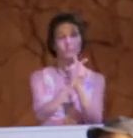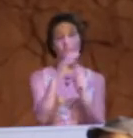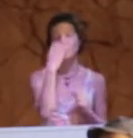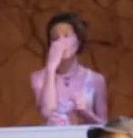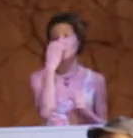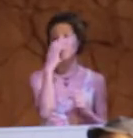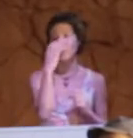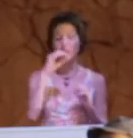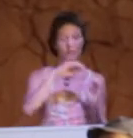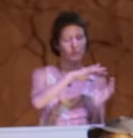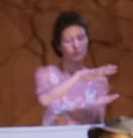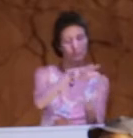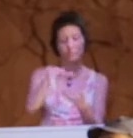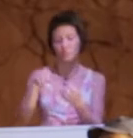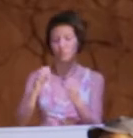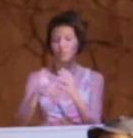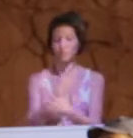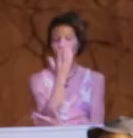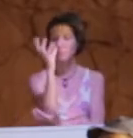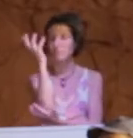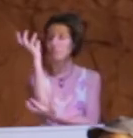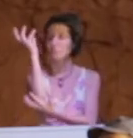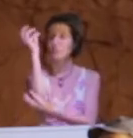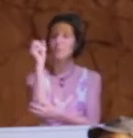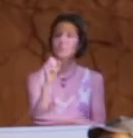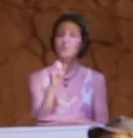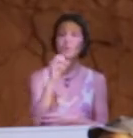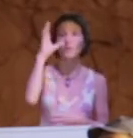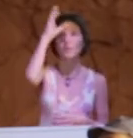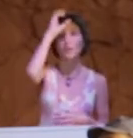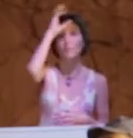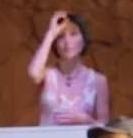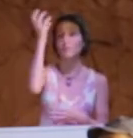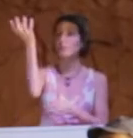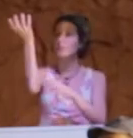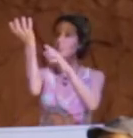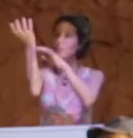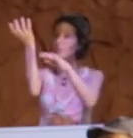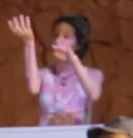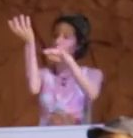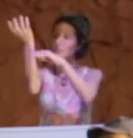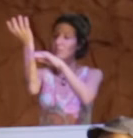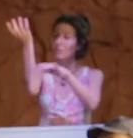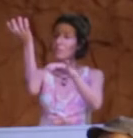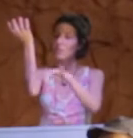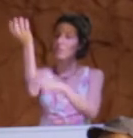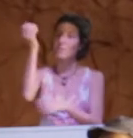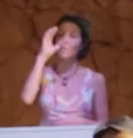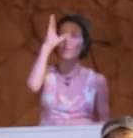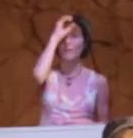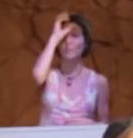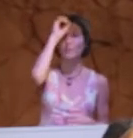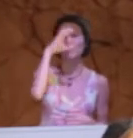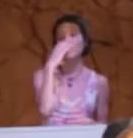formiga, aprendendo com o vento, com a folha, aprendendo com os animais e com o duelo